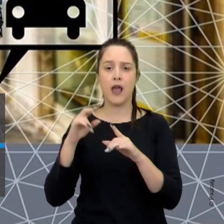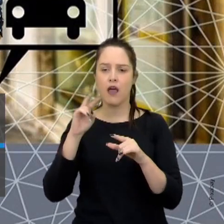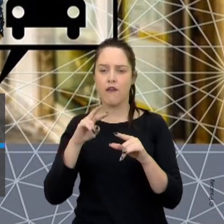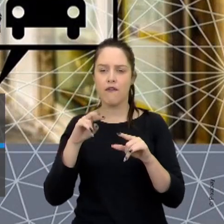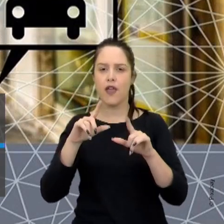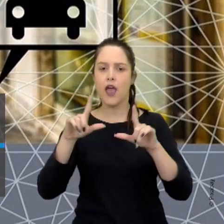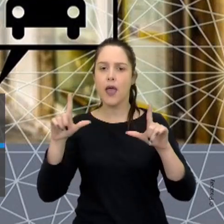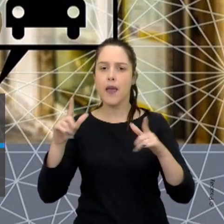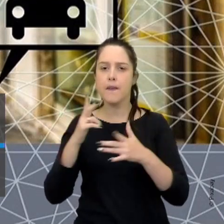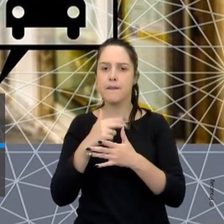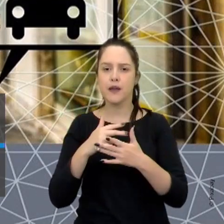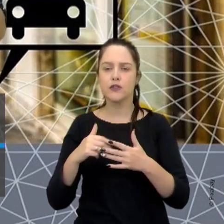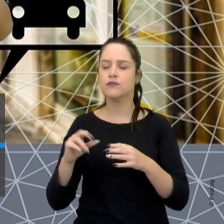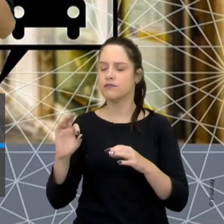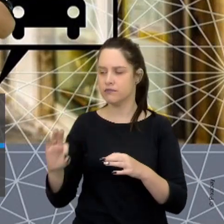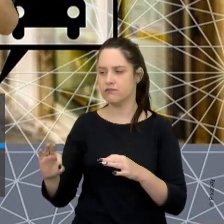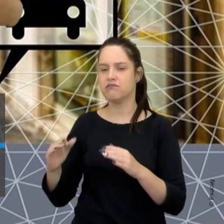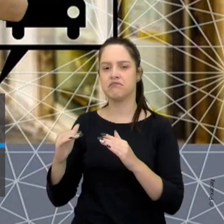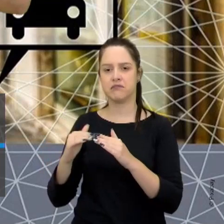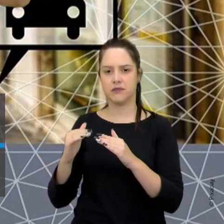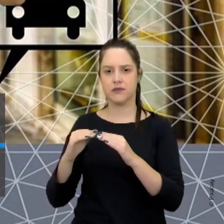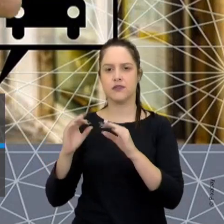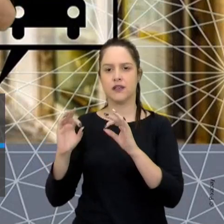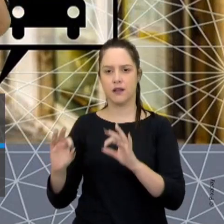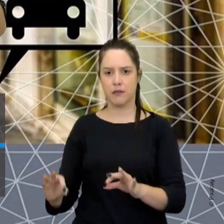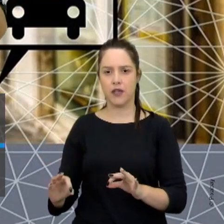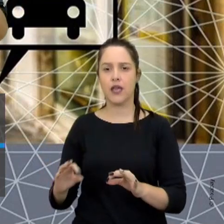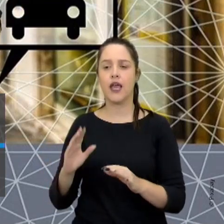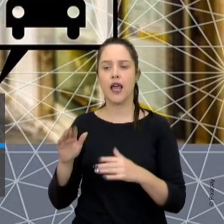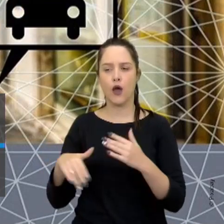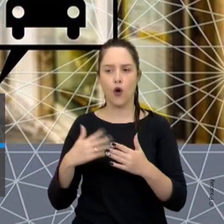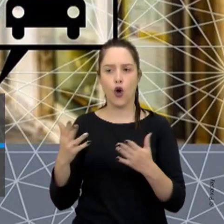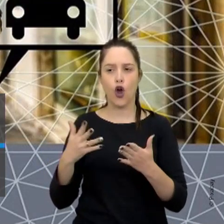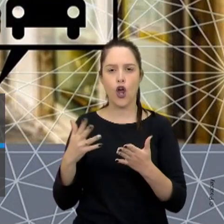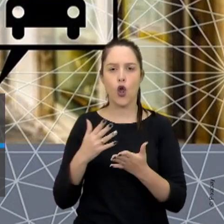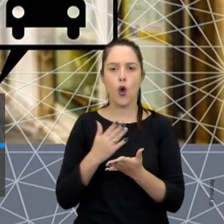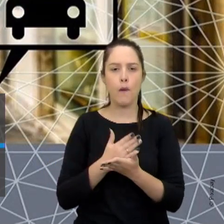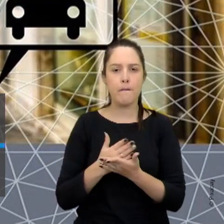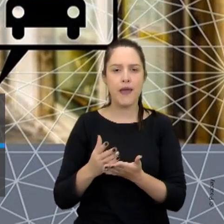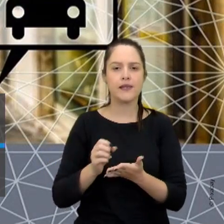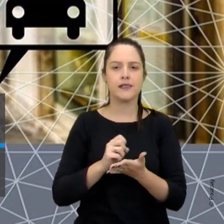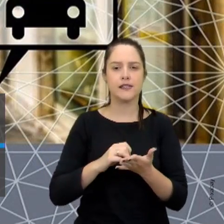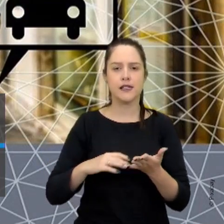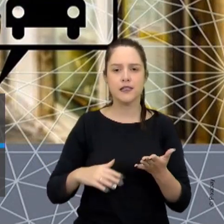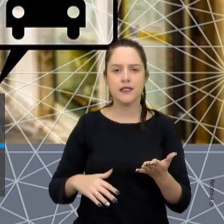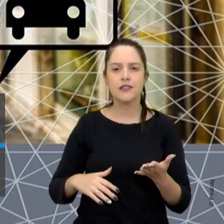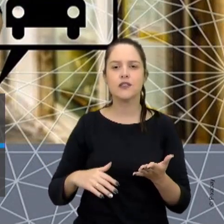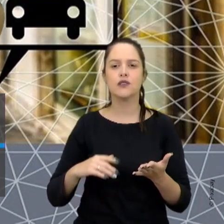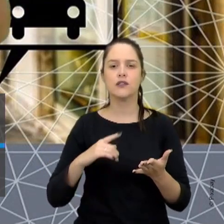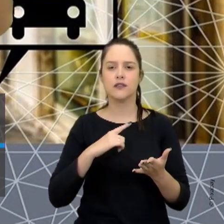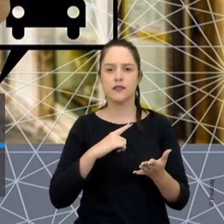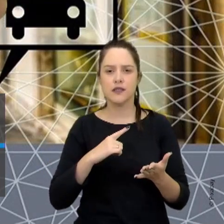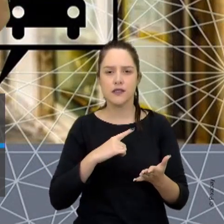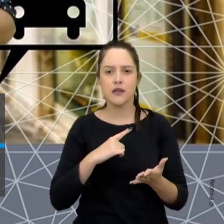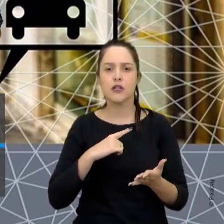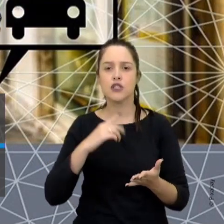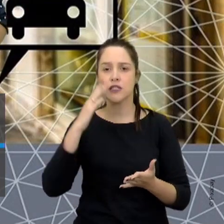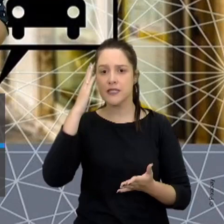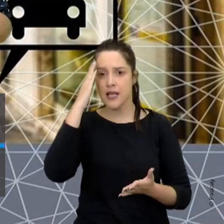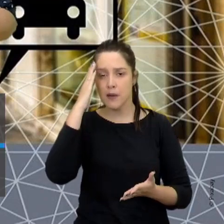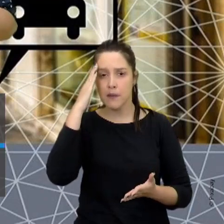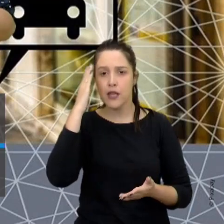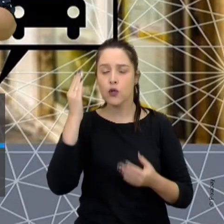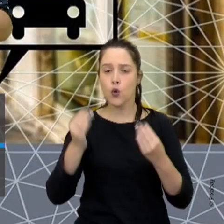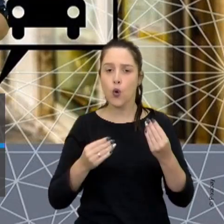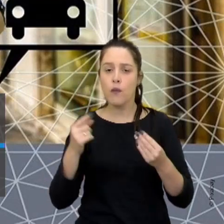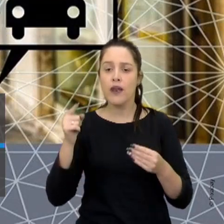né? Exatamente. Então, a gente já começa esse exercício. A imagem, né, está em todo momento e a gente está lendo a todo